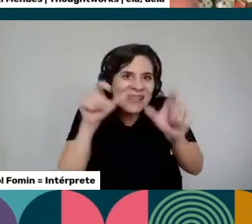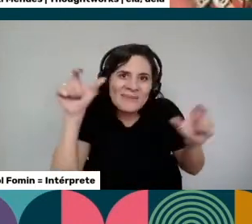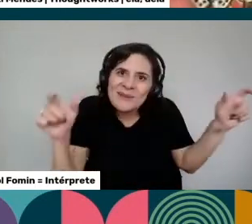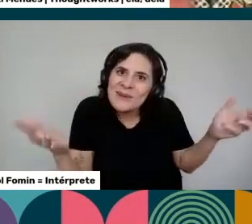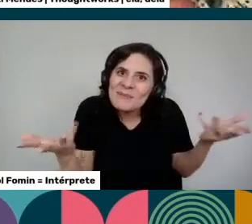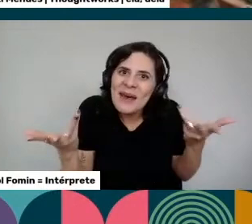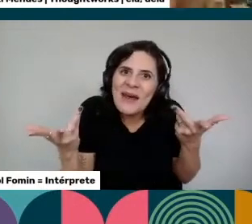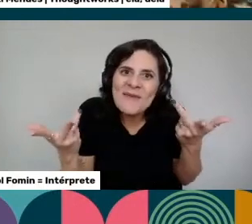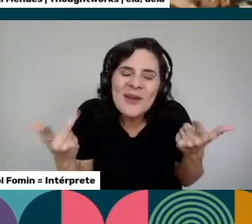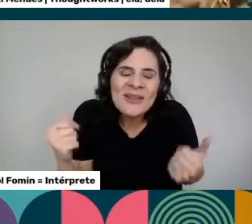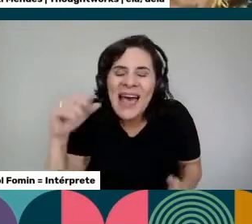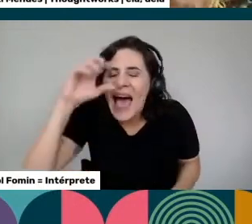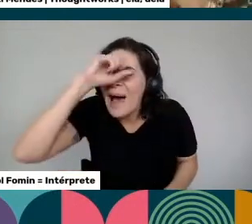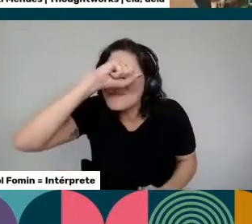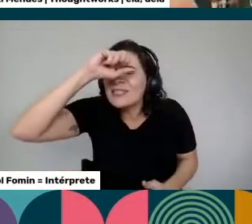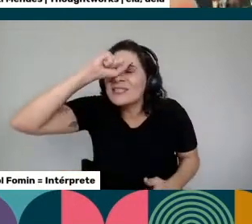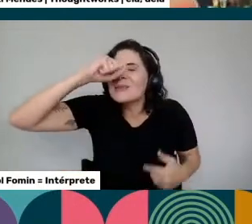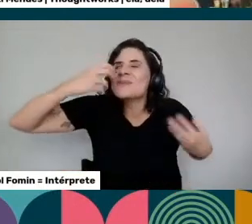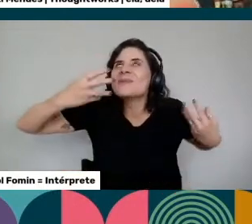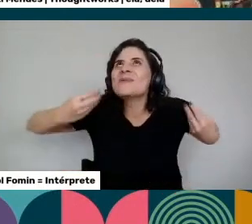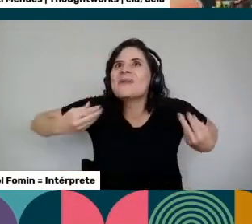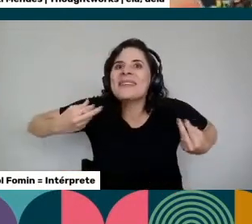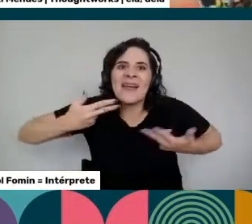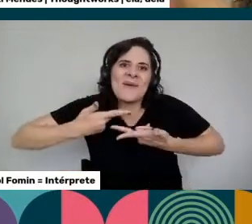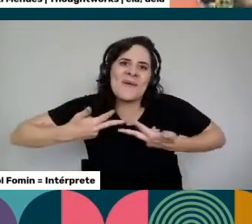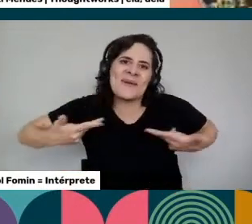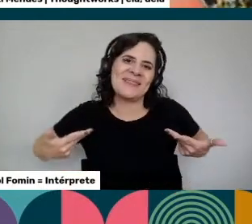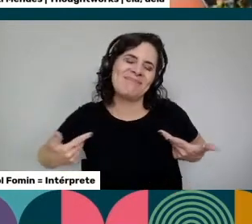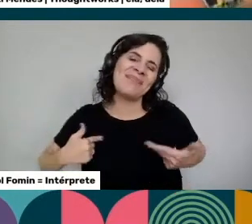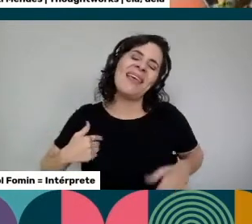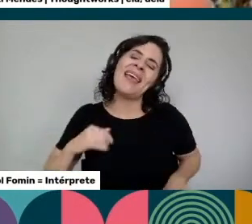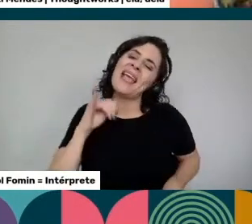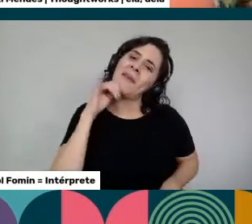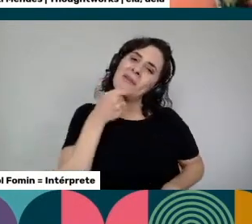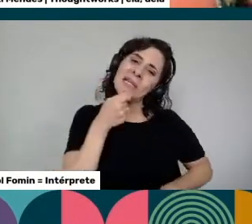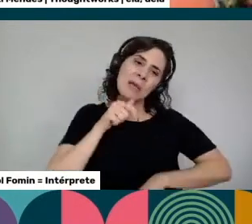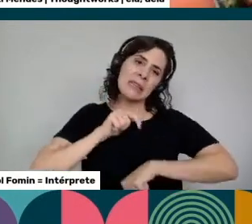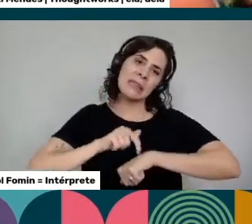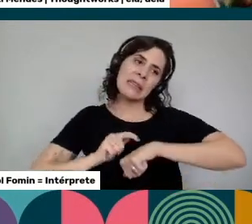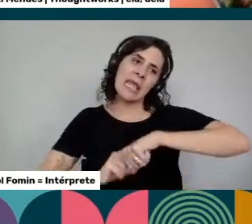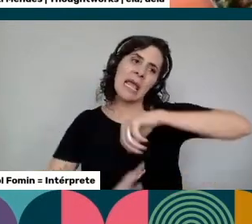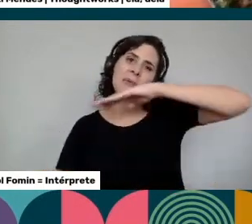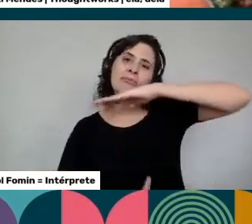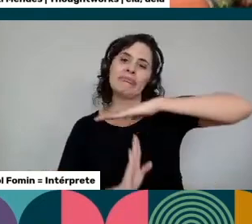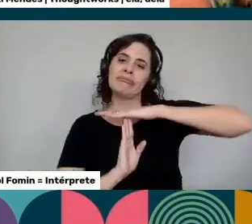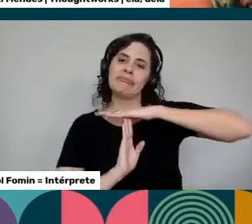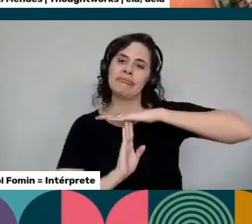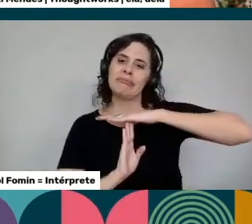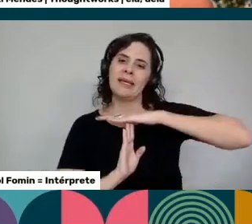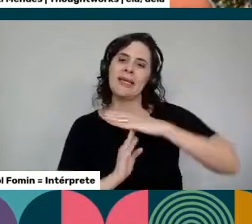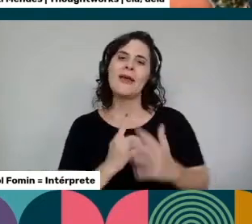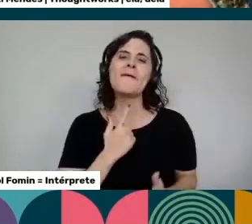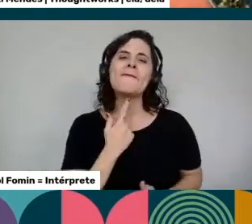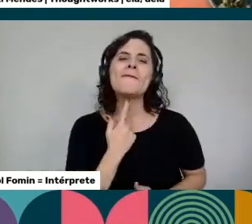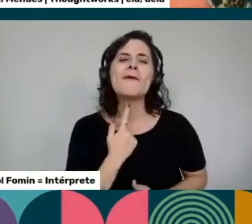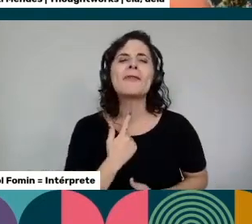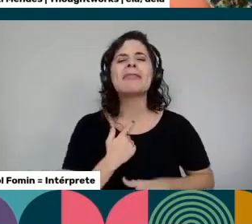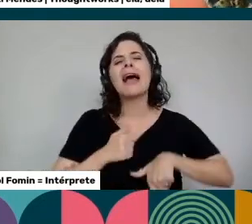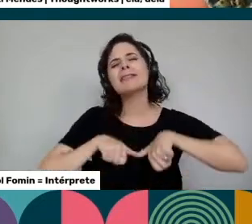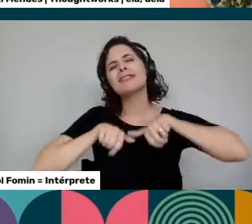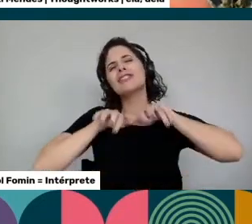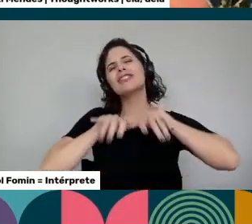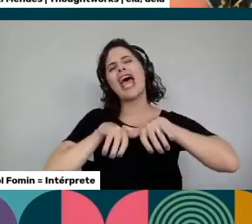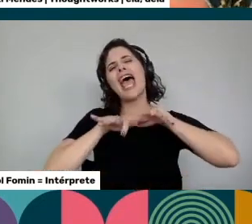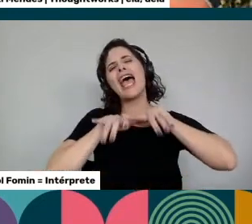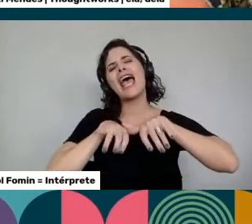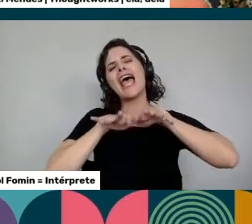produção que a gente está nos minutos finais, mas eu ficaria aqui também, como a Simara falou ali no chat, um tempão ouvindo vocês.